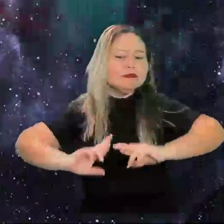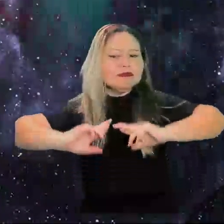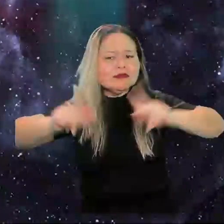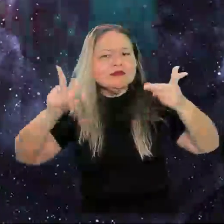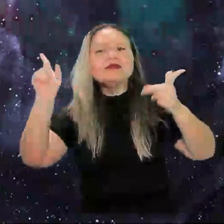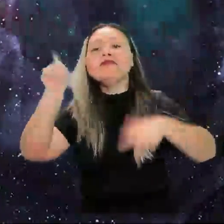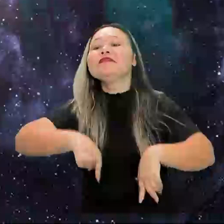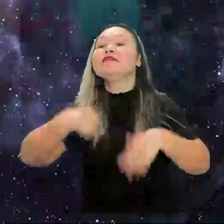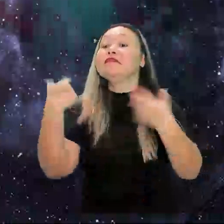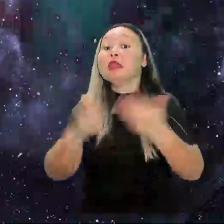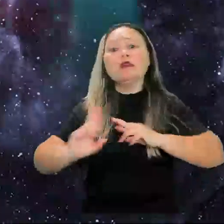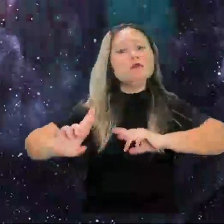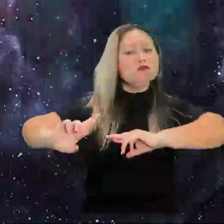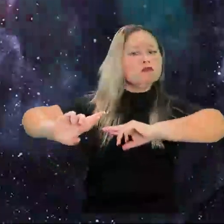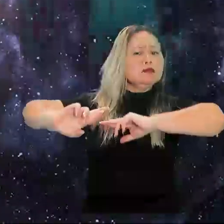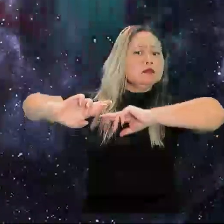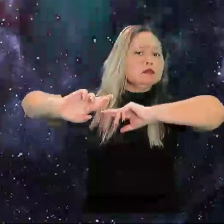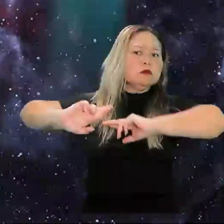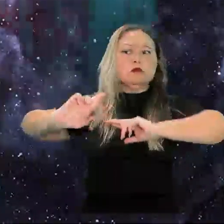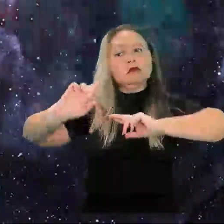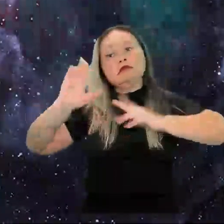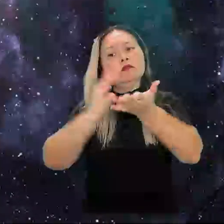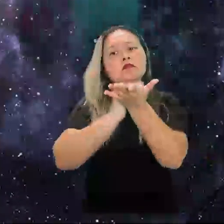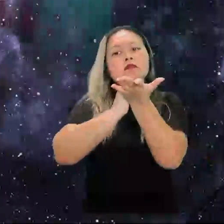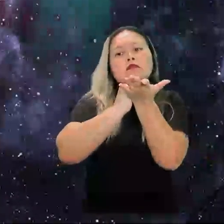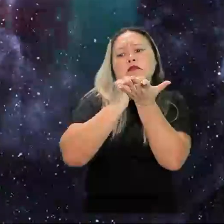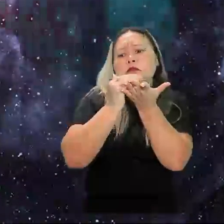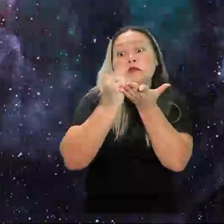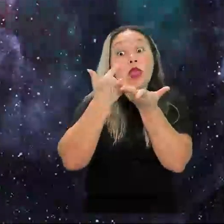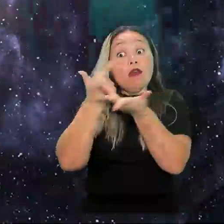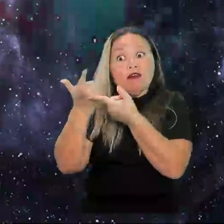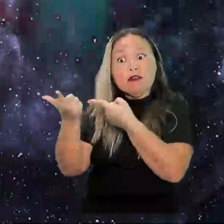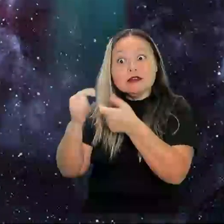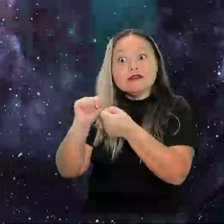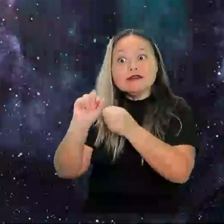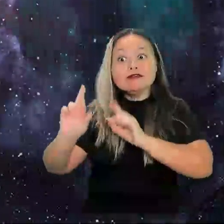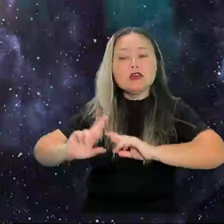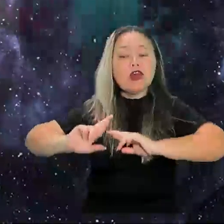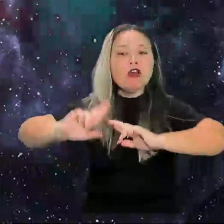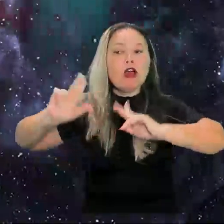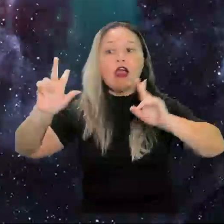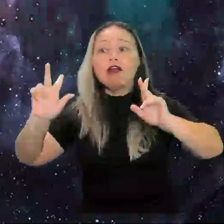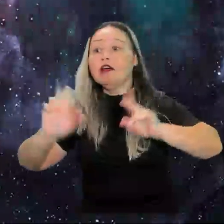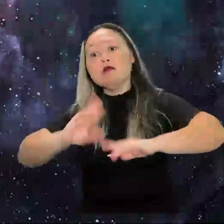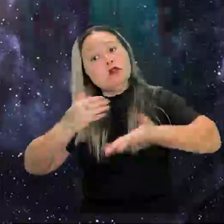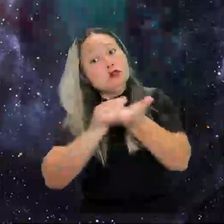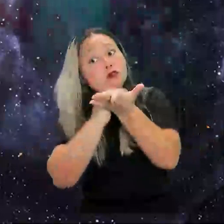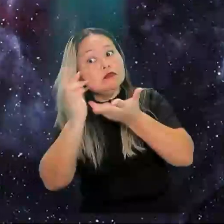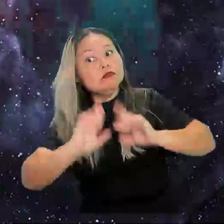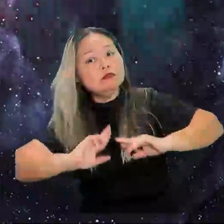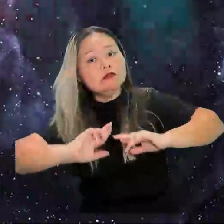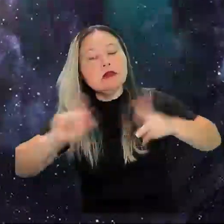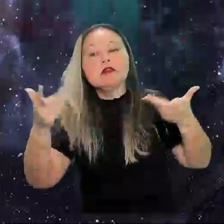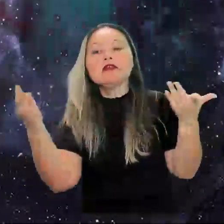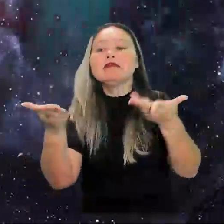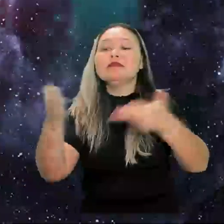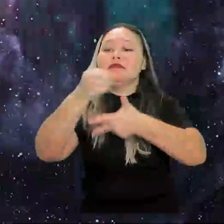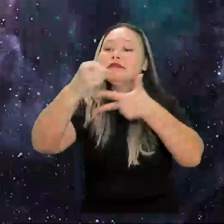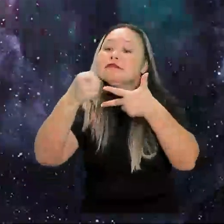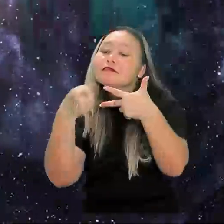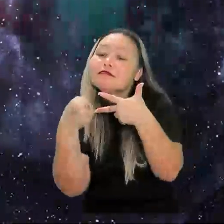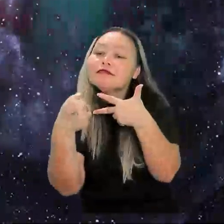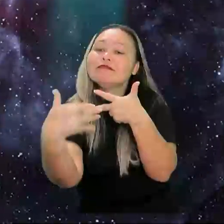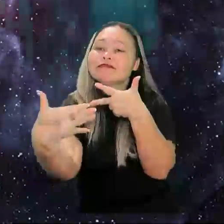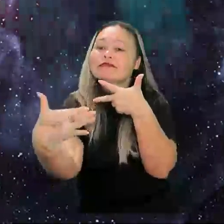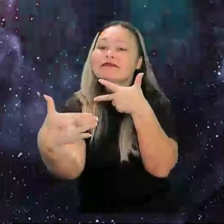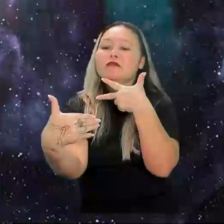diferente, professor Maurício? No começo você viu que tá diferente já, né? Já começou diferente. E nesse Super Enem